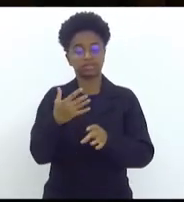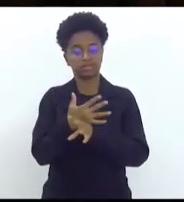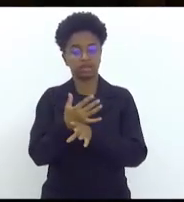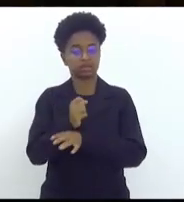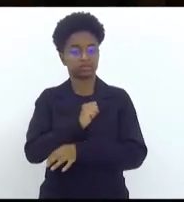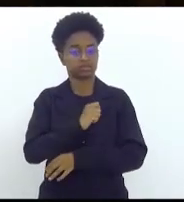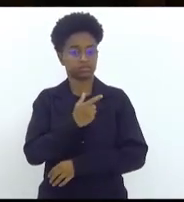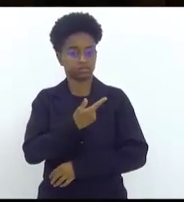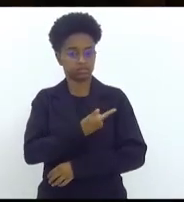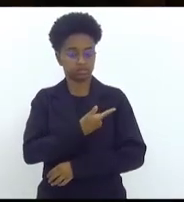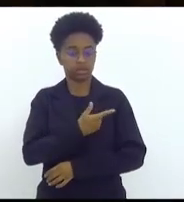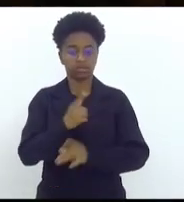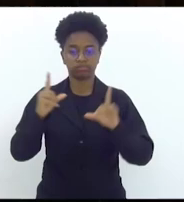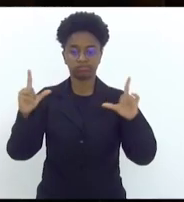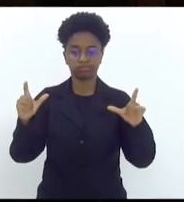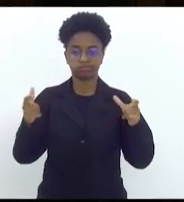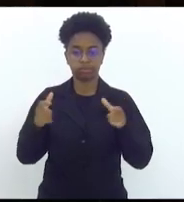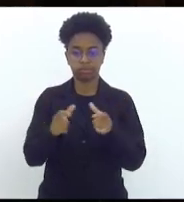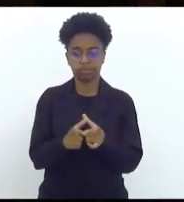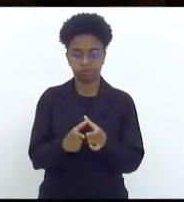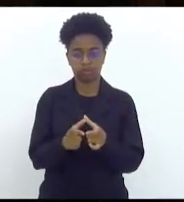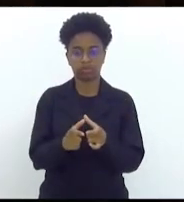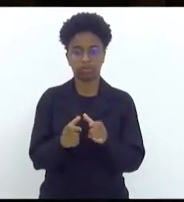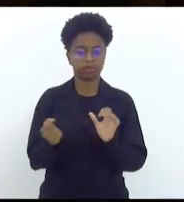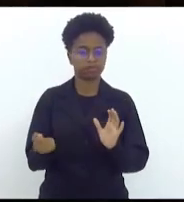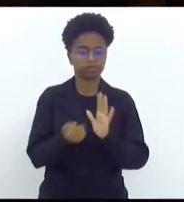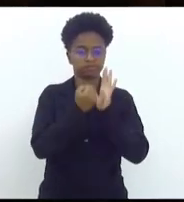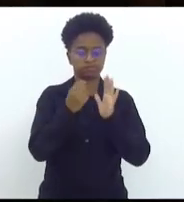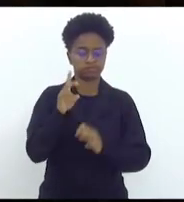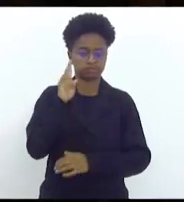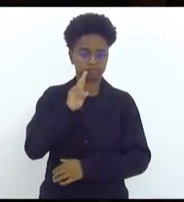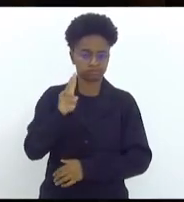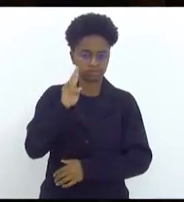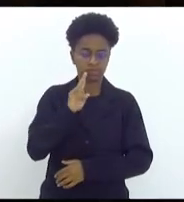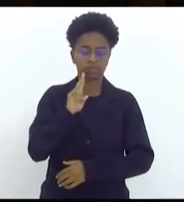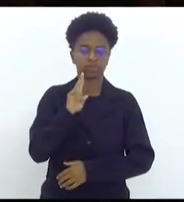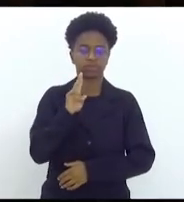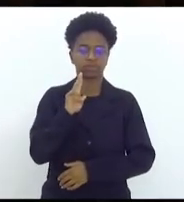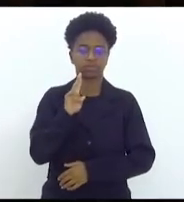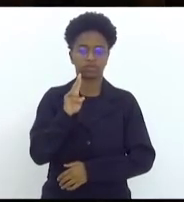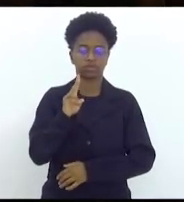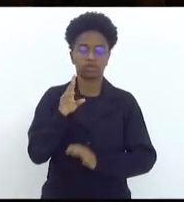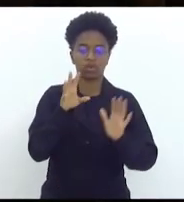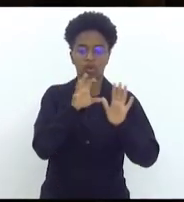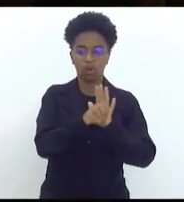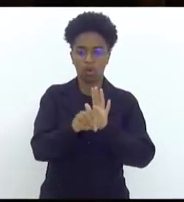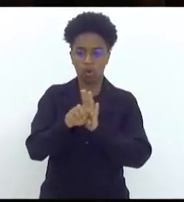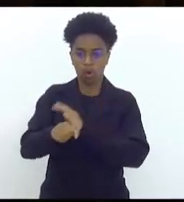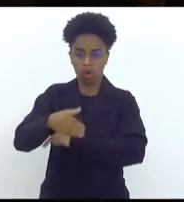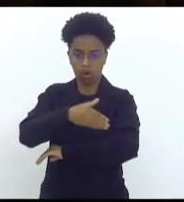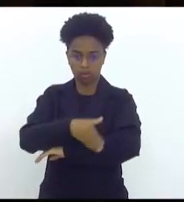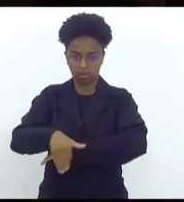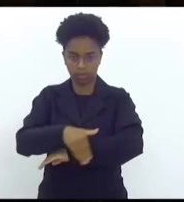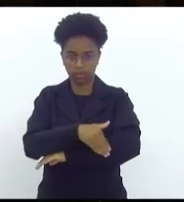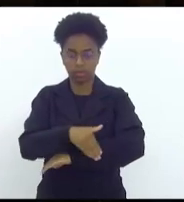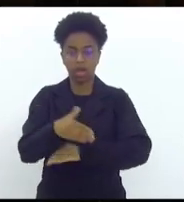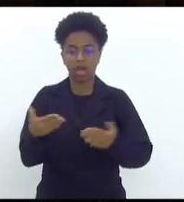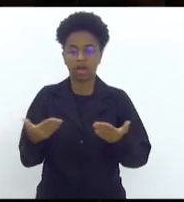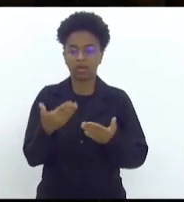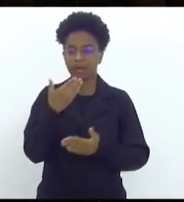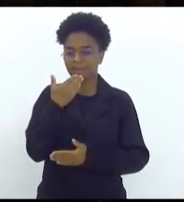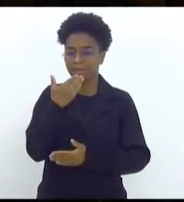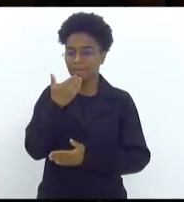Gonçalo teve uma redução histórica nos índices de roubo de Rua São os melhores